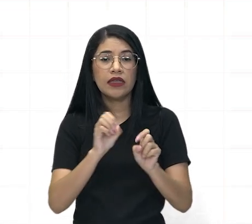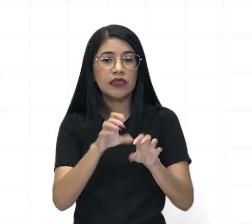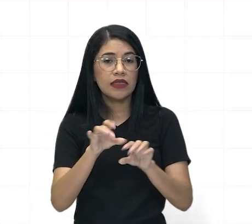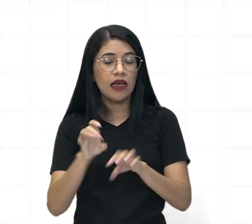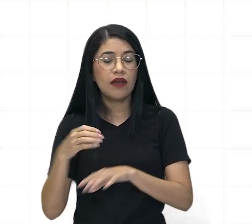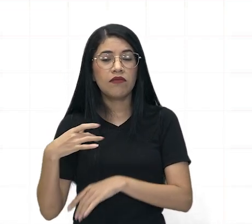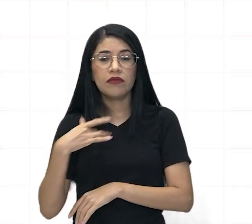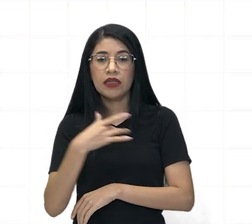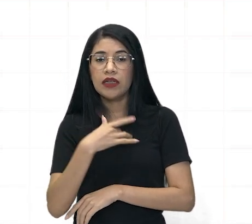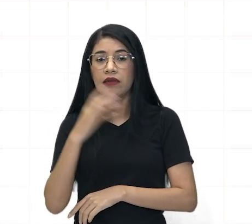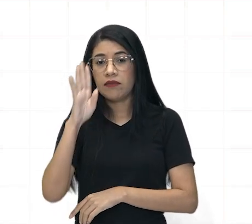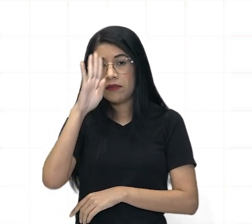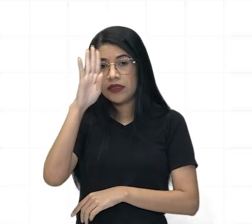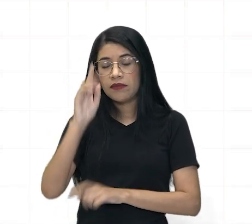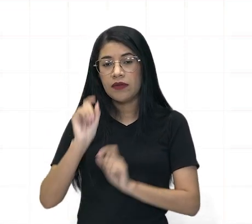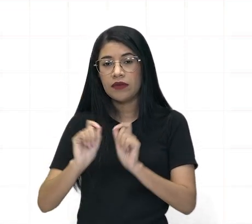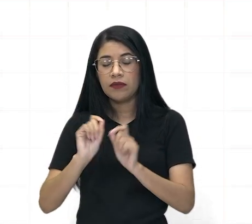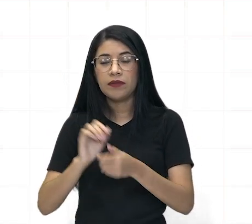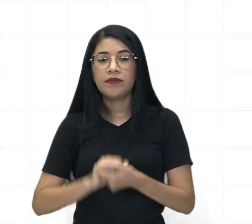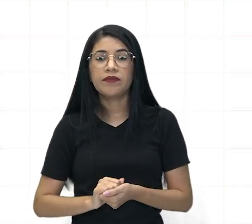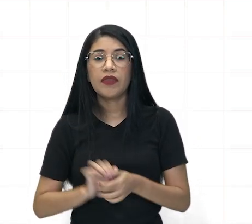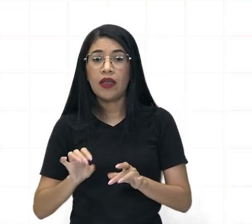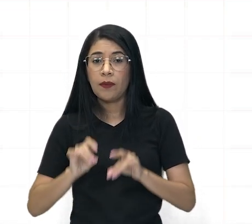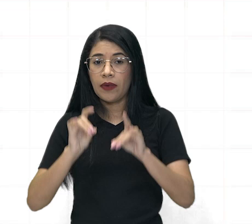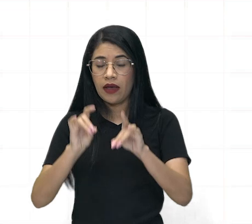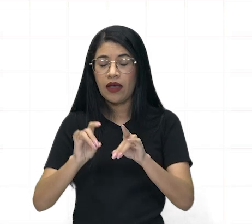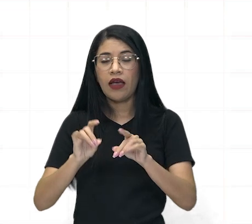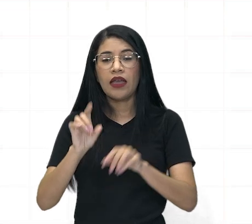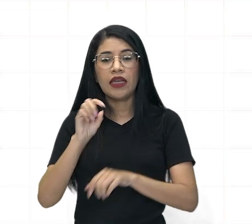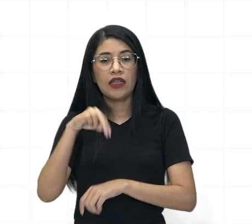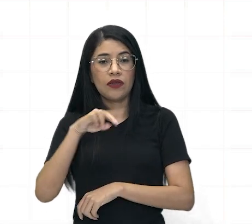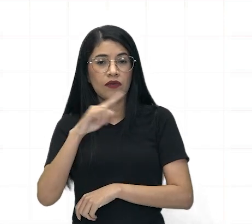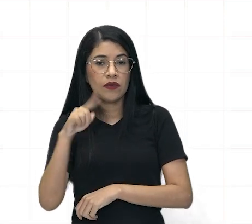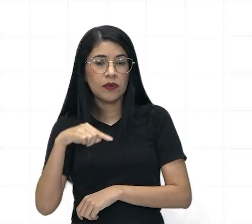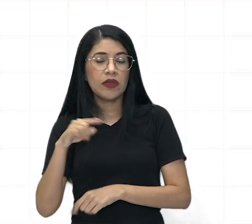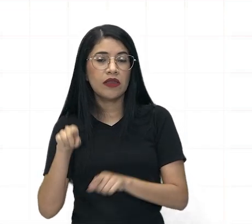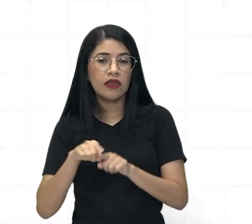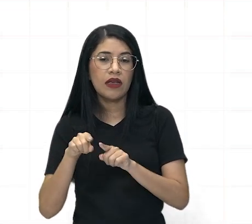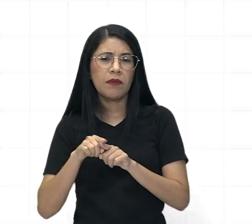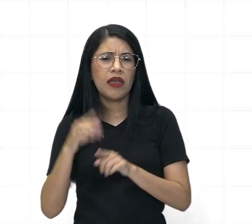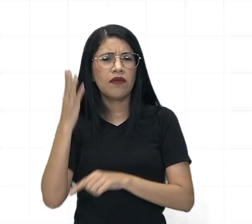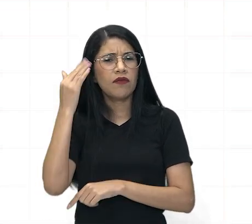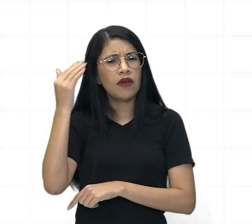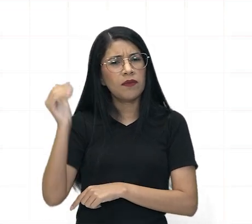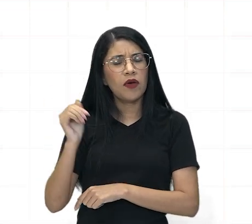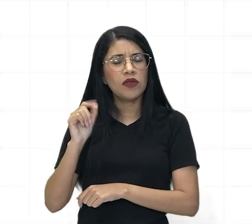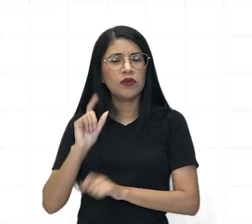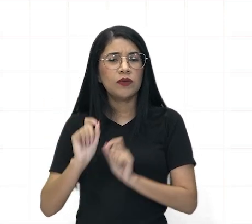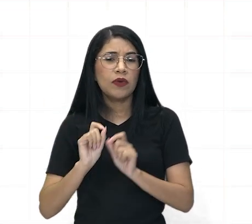saúde, também Austrália e Nova Zelândia, que são destinos populares para estudantes